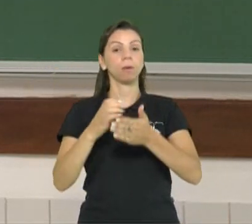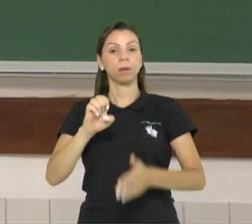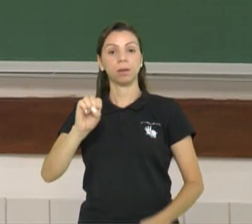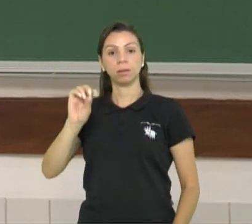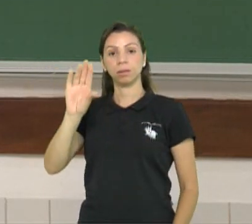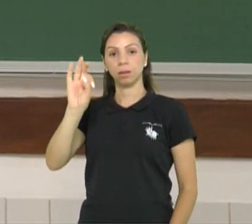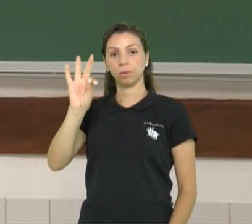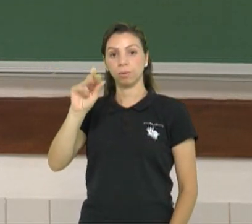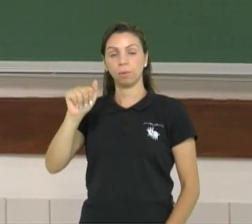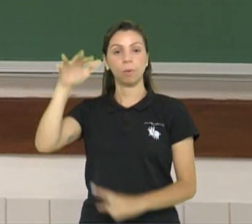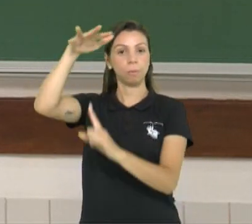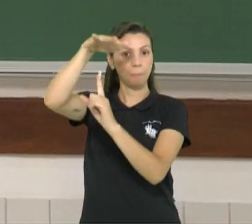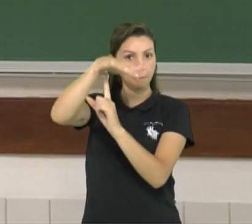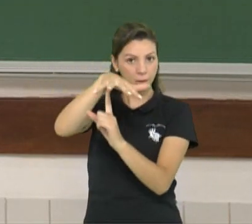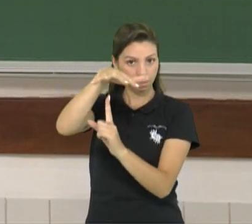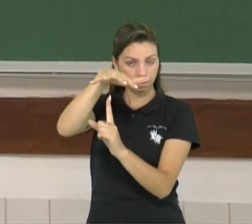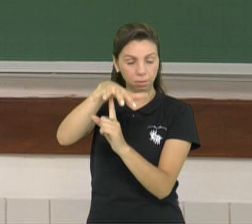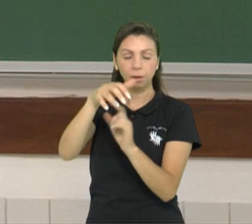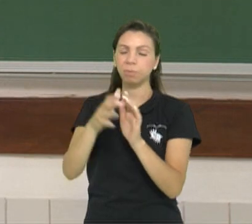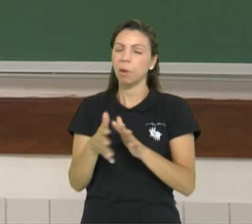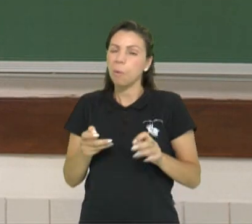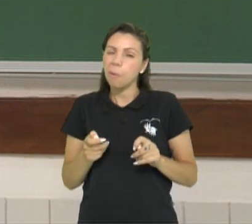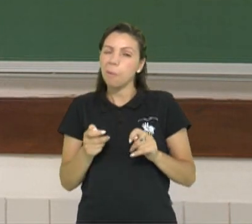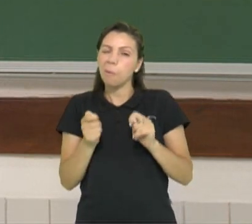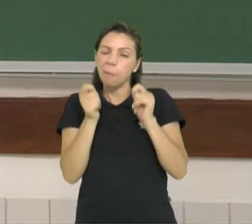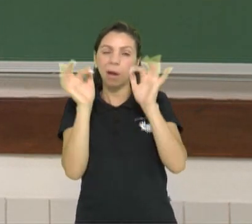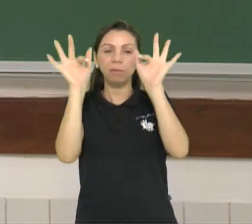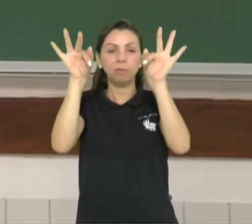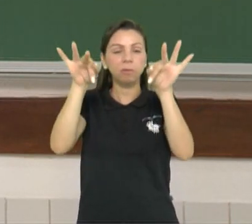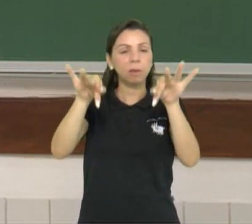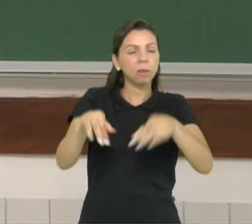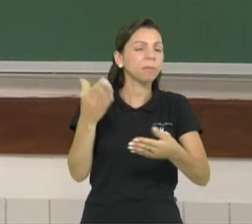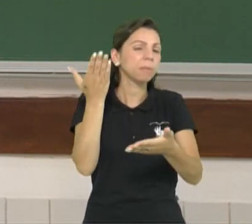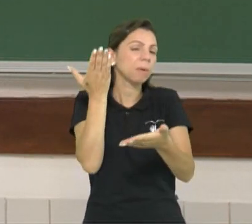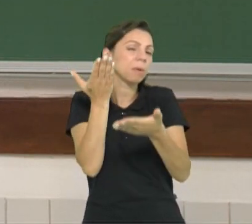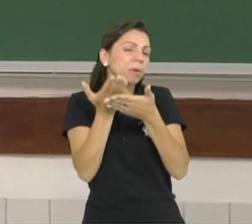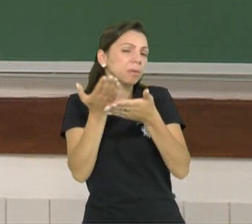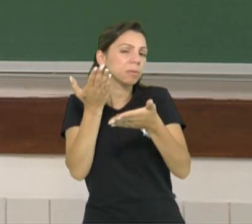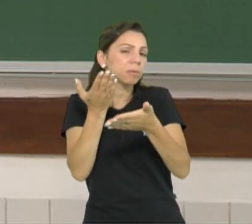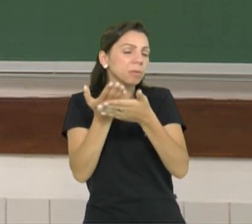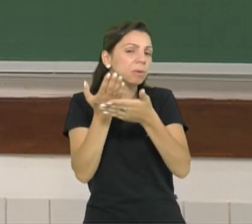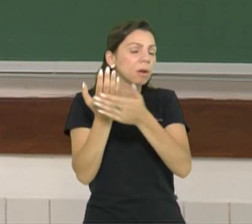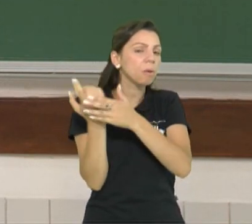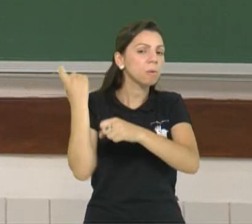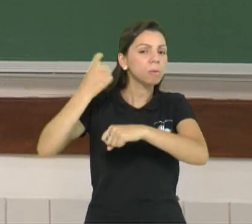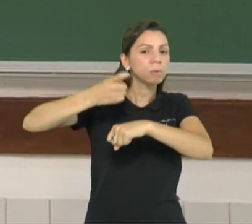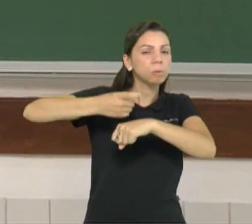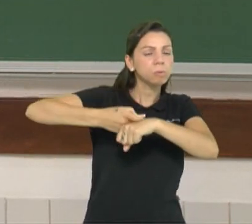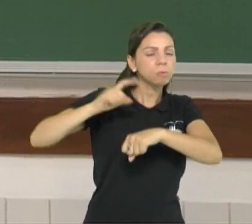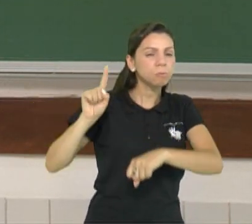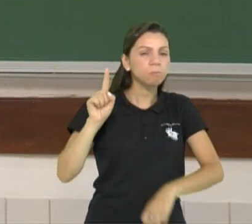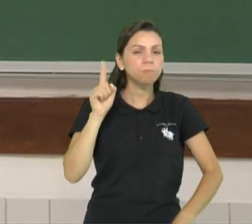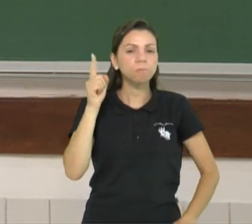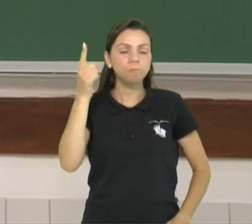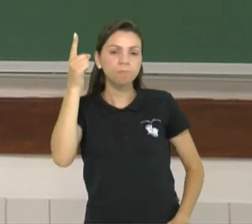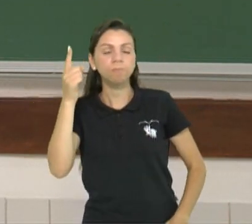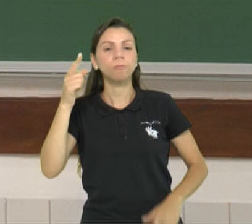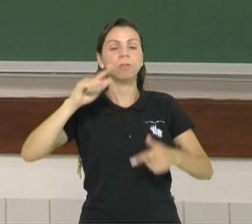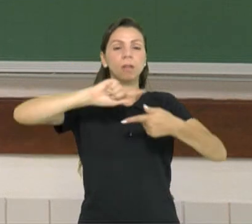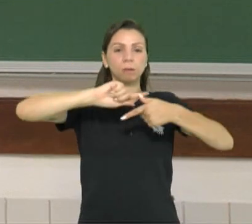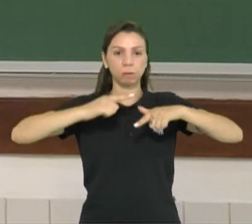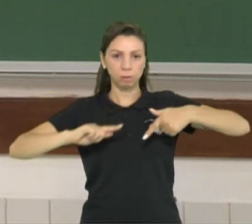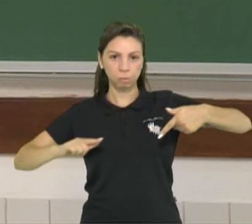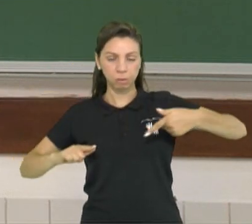final. Nós estamos aí estudando os últimos sólidos da geometria espacial, gente. Como nós já conversamos,